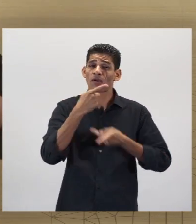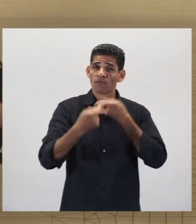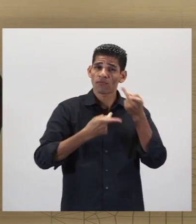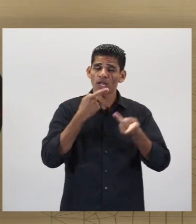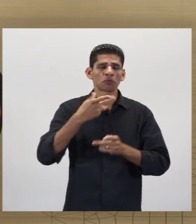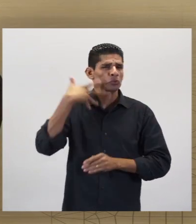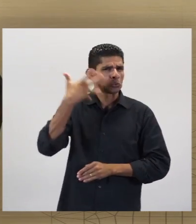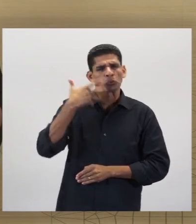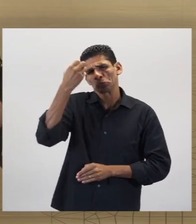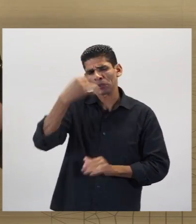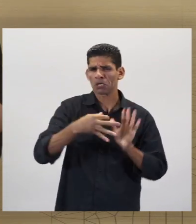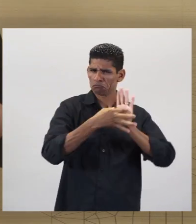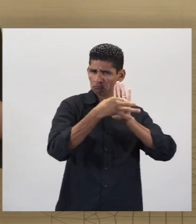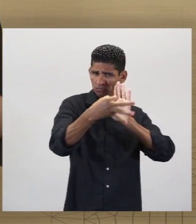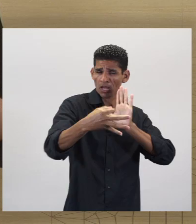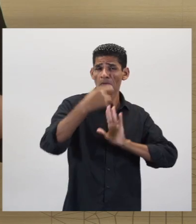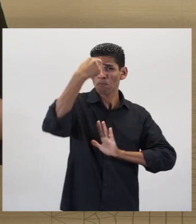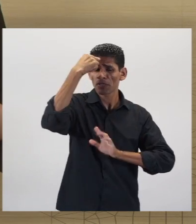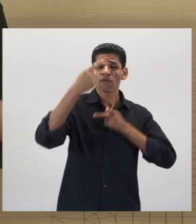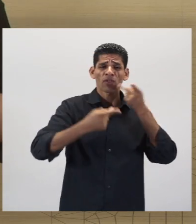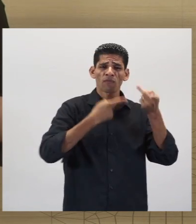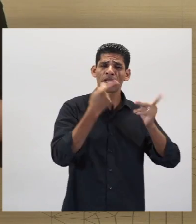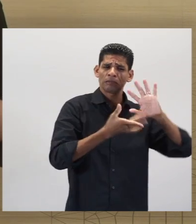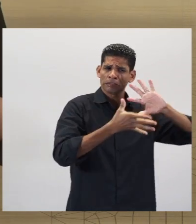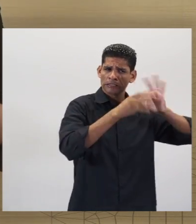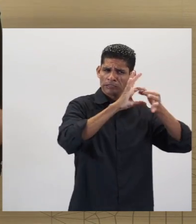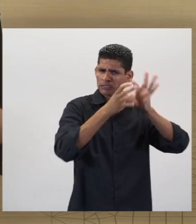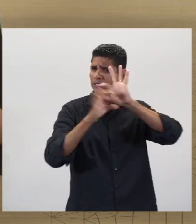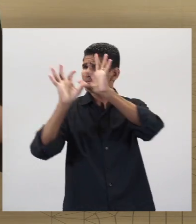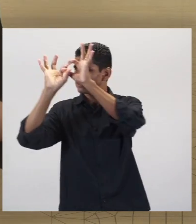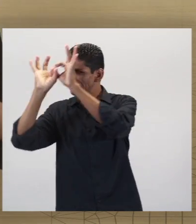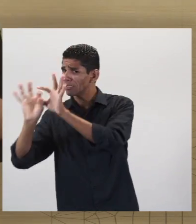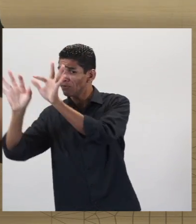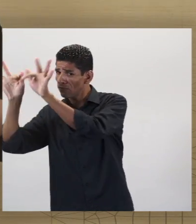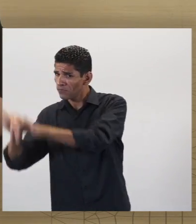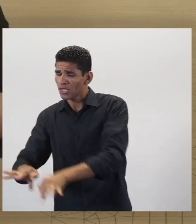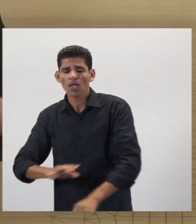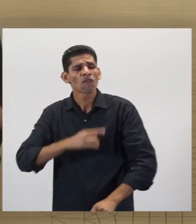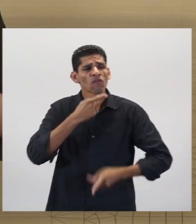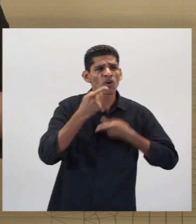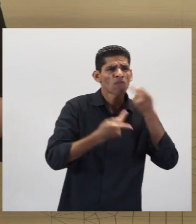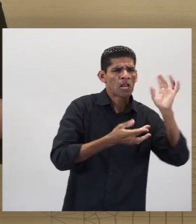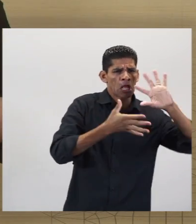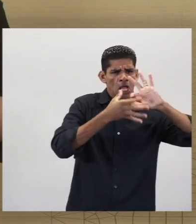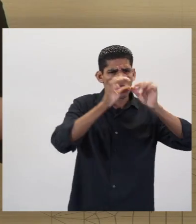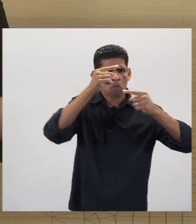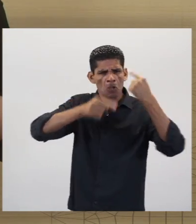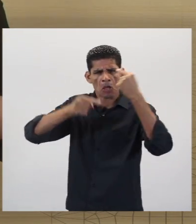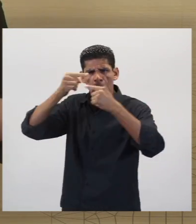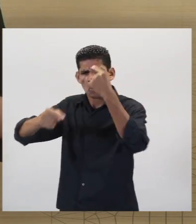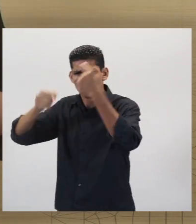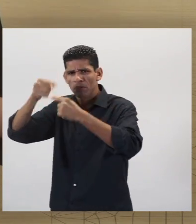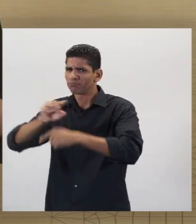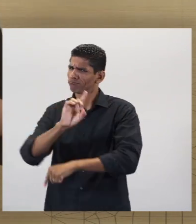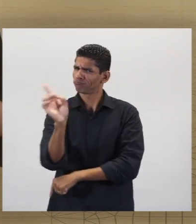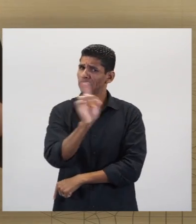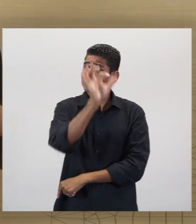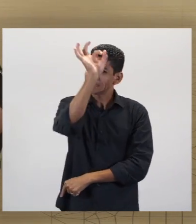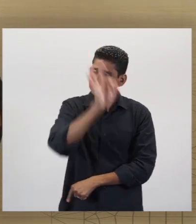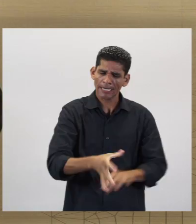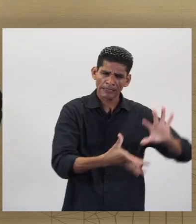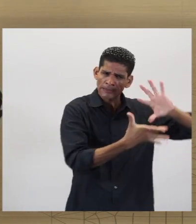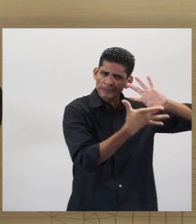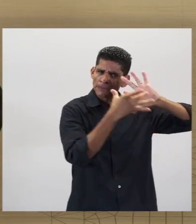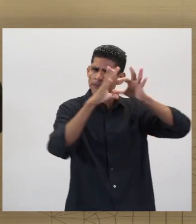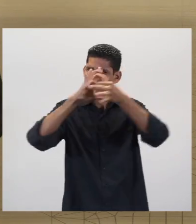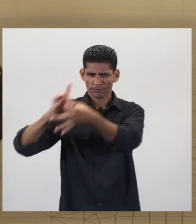pode ser contraditória, ou seja, no momento falarmos uma coisa e logo adiante falarmos algo que contradiga o que estamos dizendo. Isso para a filosofia